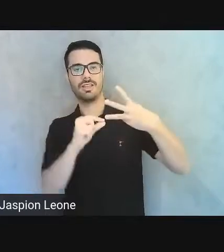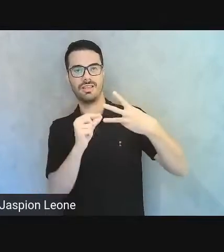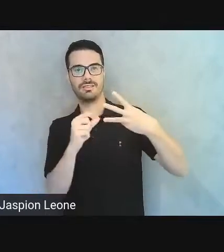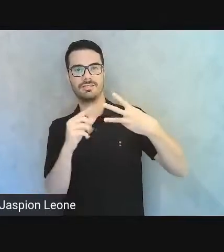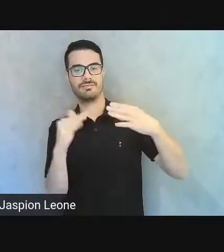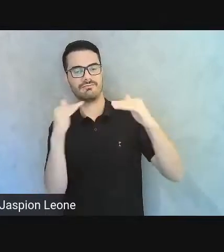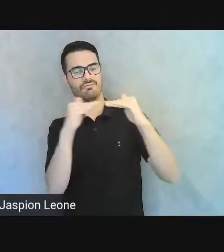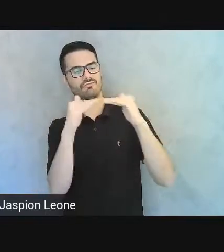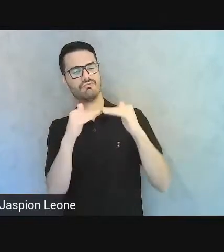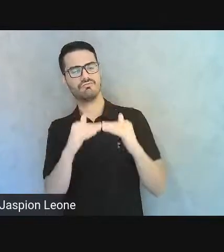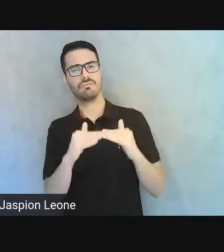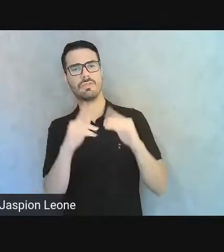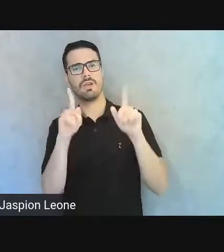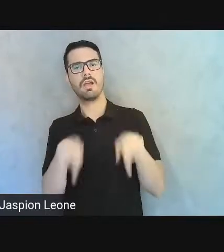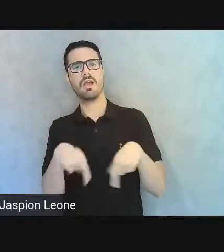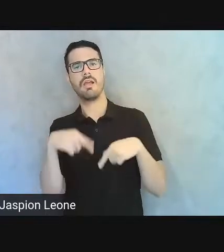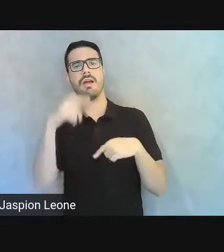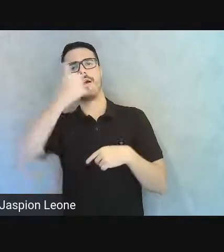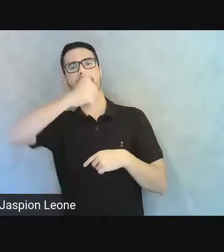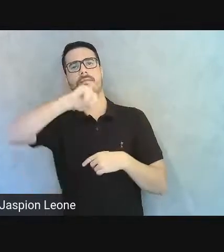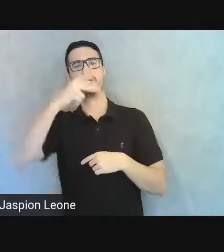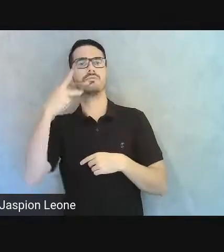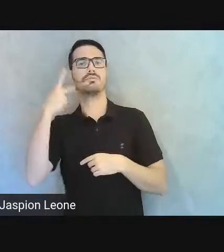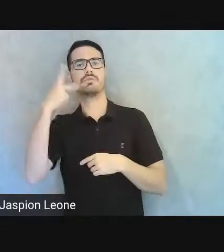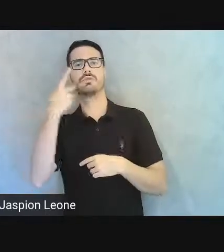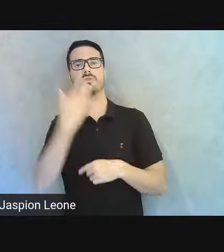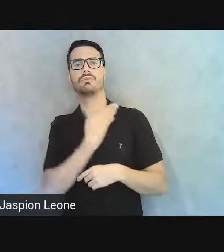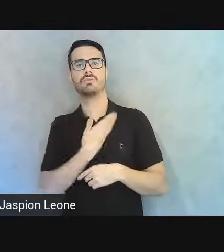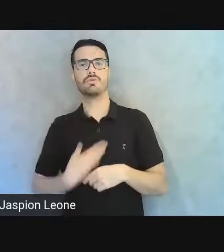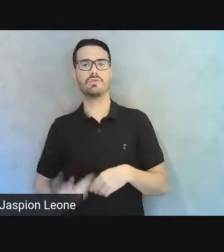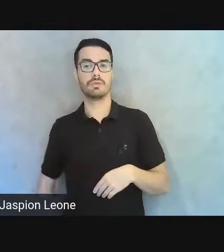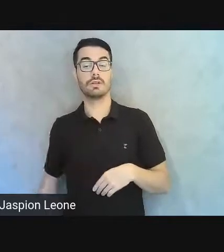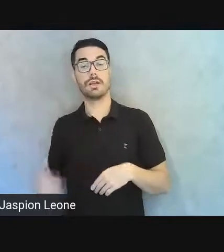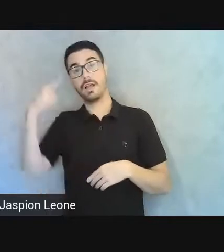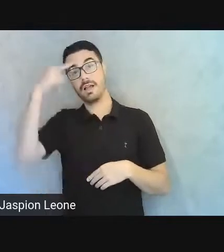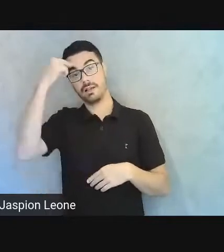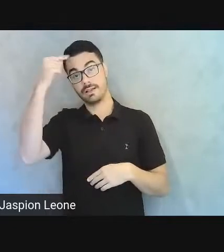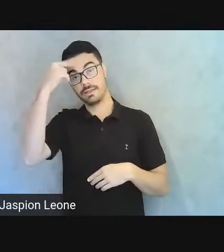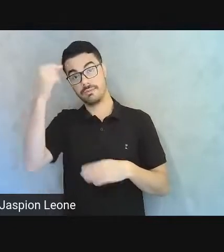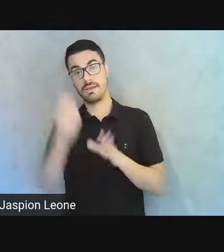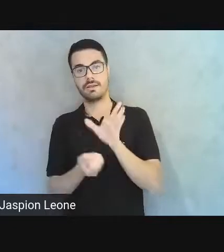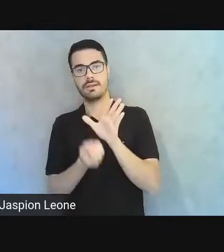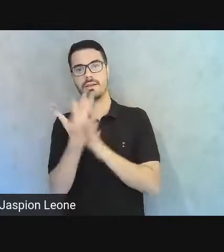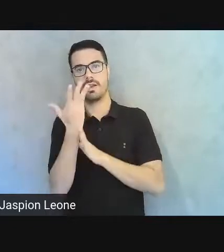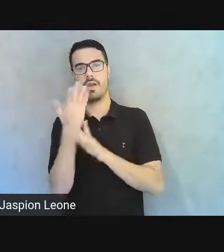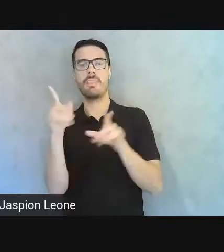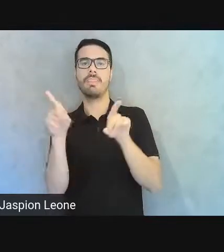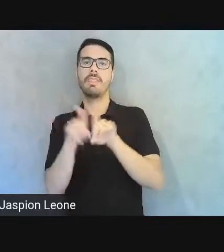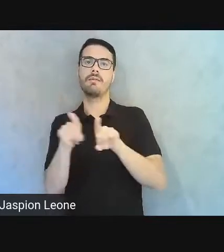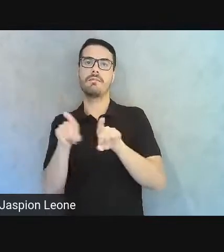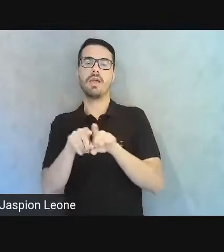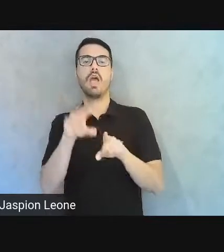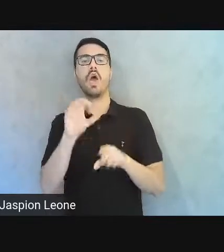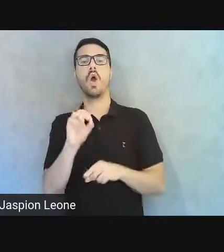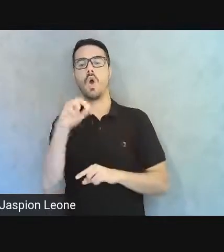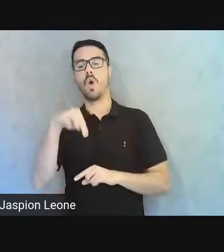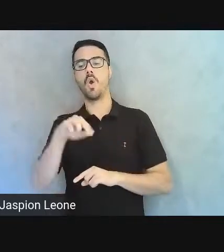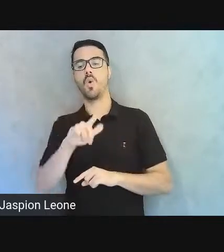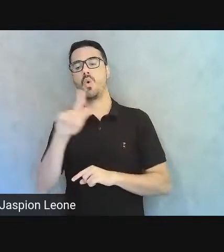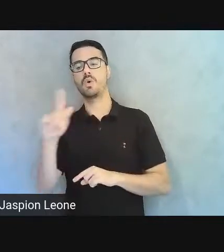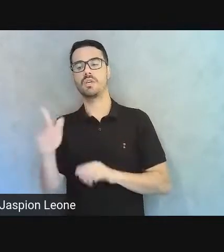as avaliações de políticas públicas produzidas pela academia, por organizações não